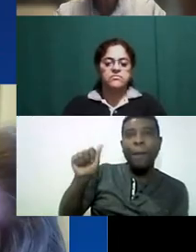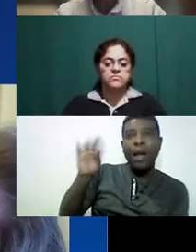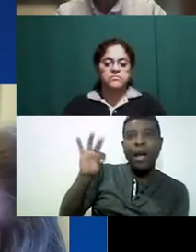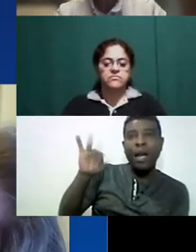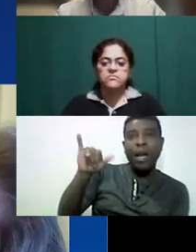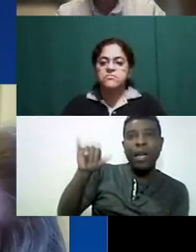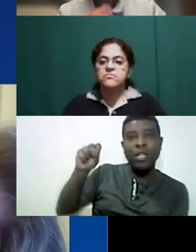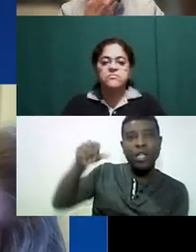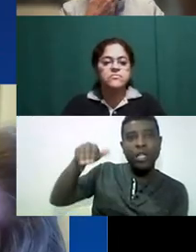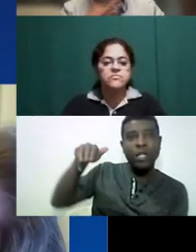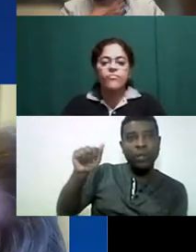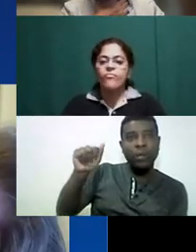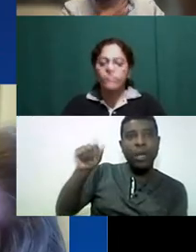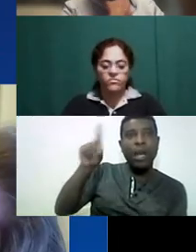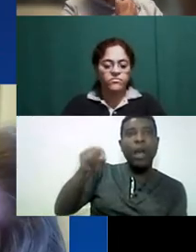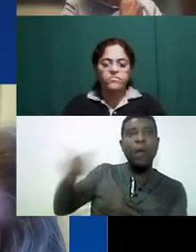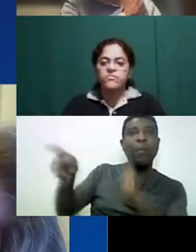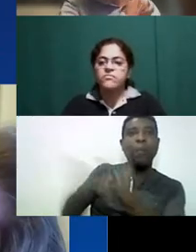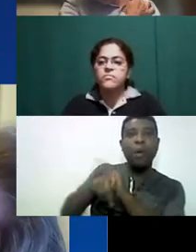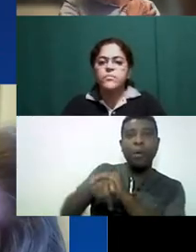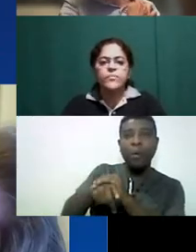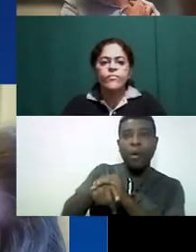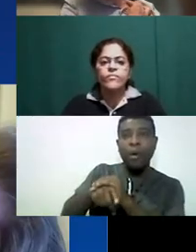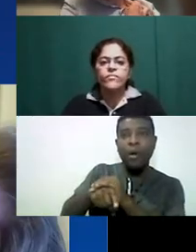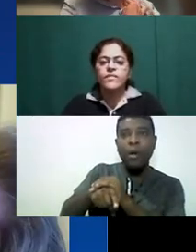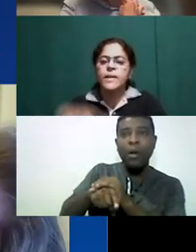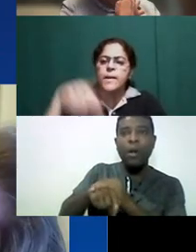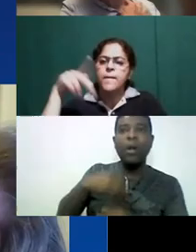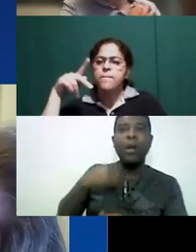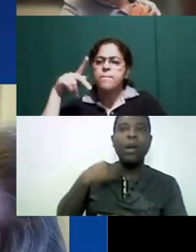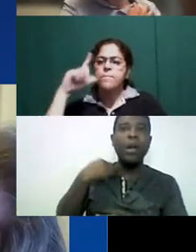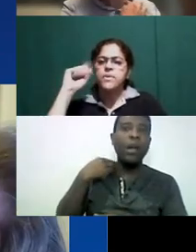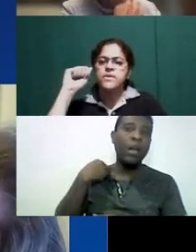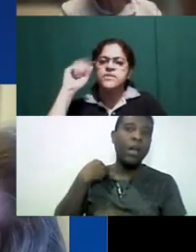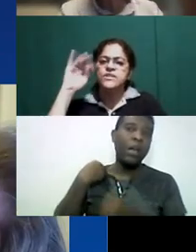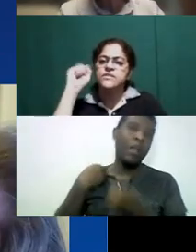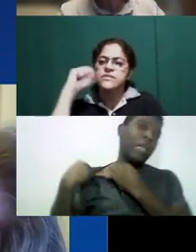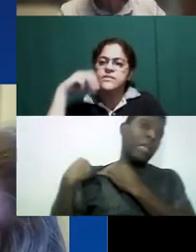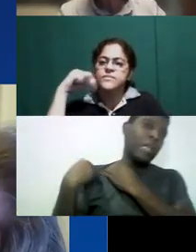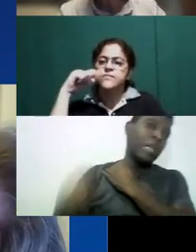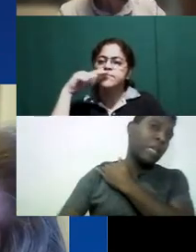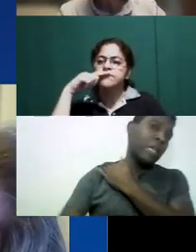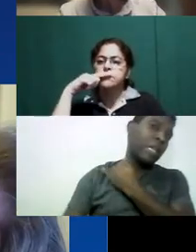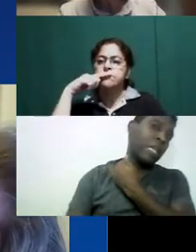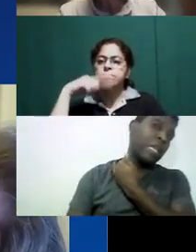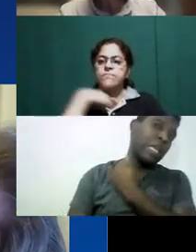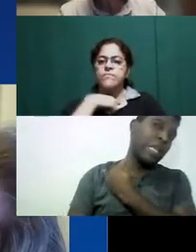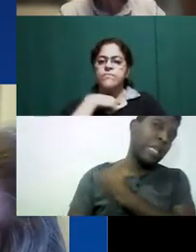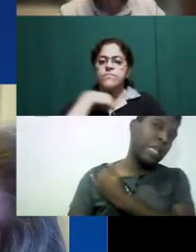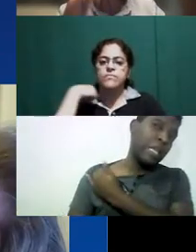né? Quando a gente faz assim, ó, parece um músculo que repuxa todo aqui, ó. Esse é o platismo, tá? Ele é um músculo da